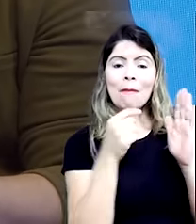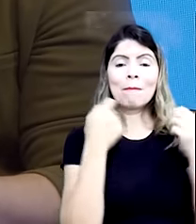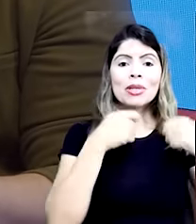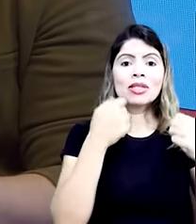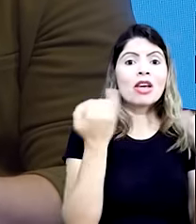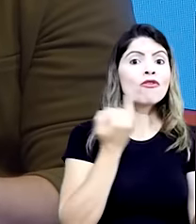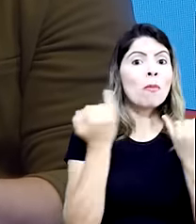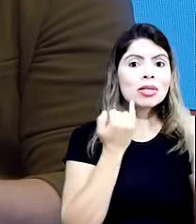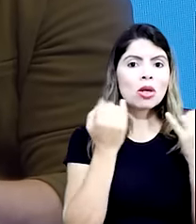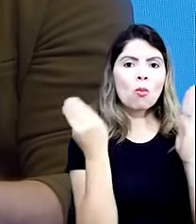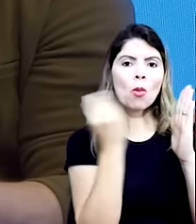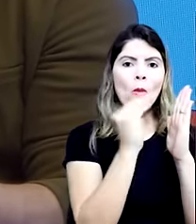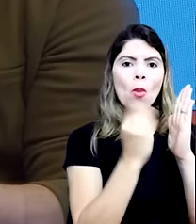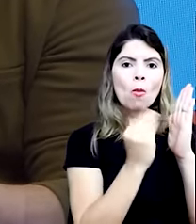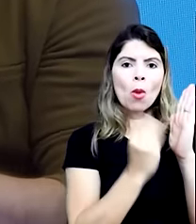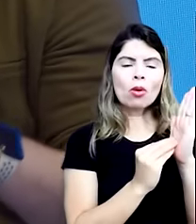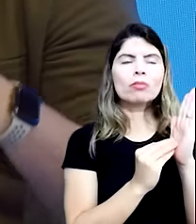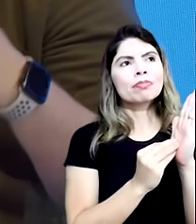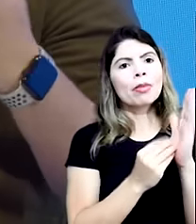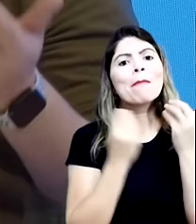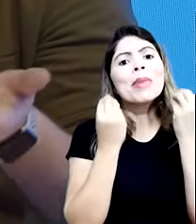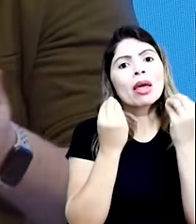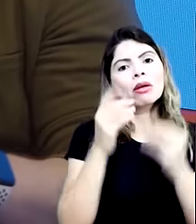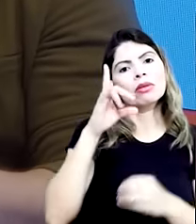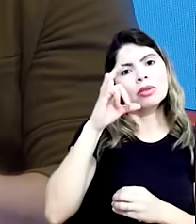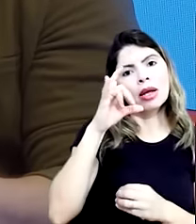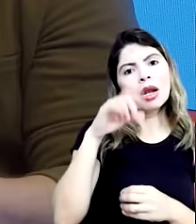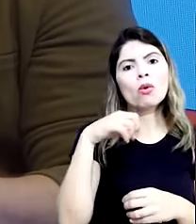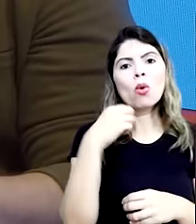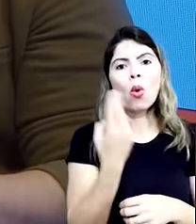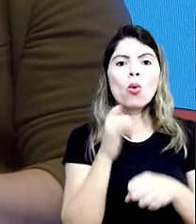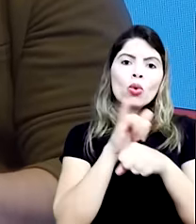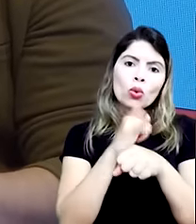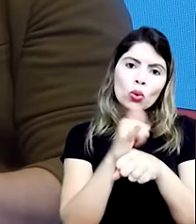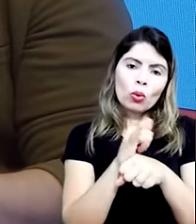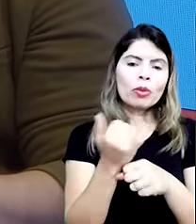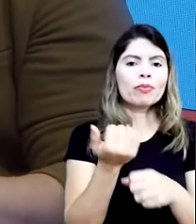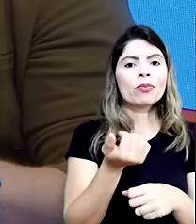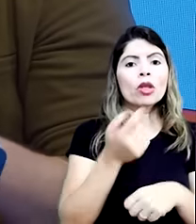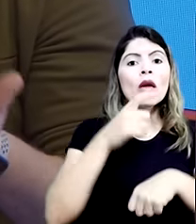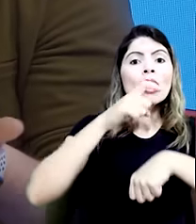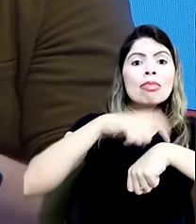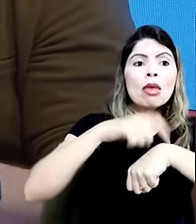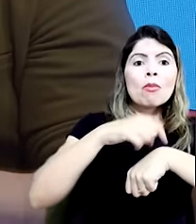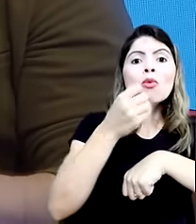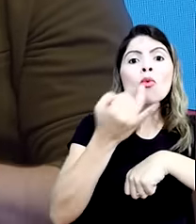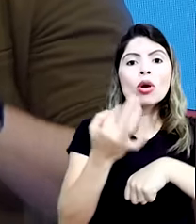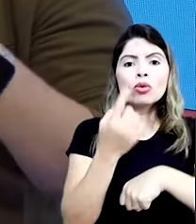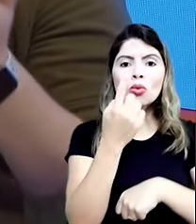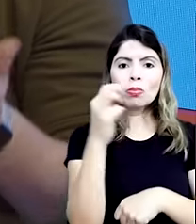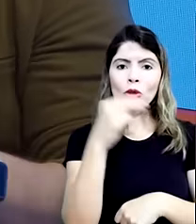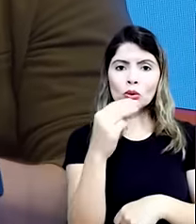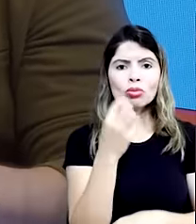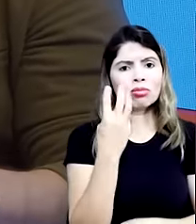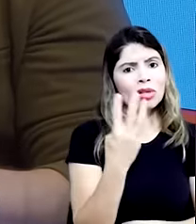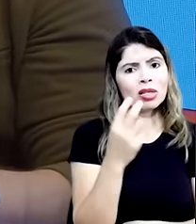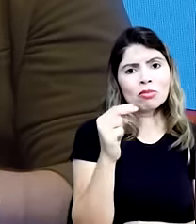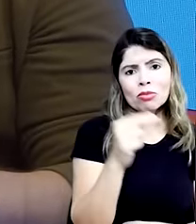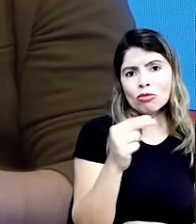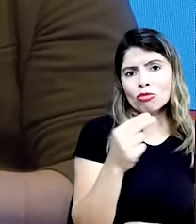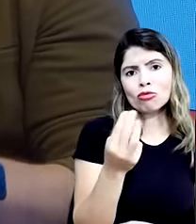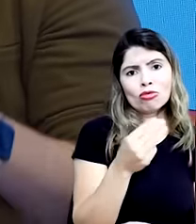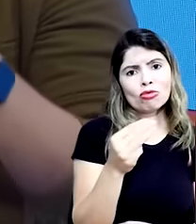Ah um roteiro pro Instagram é um roteiro pro YouTube é um vídeo de quanto tempo é 1 Minuto 2 minutos 3 minutos 15